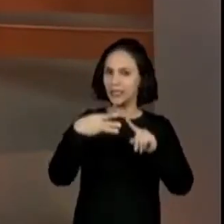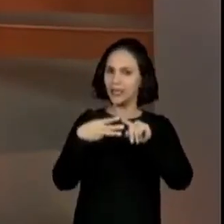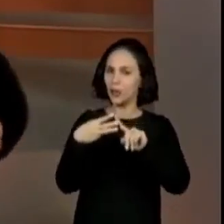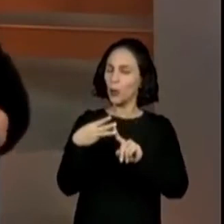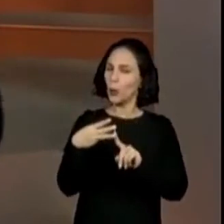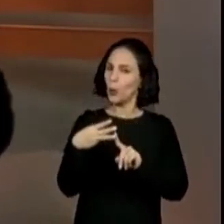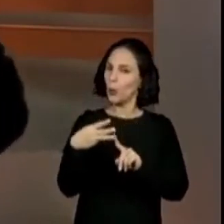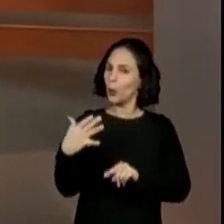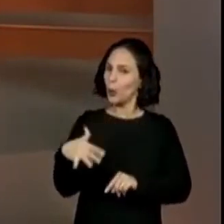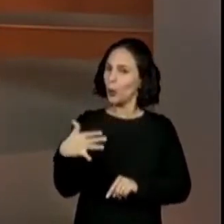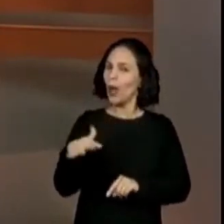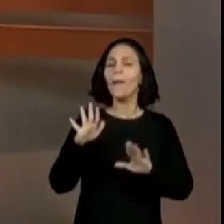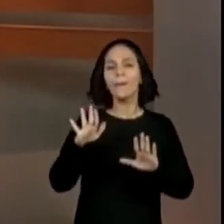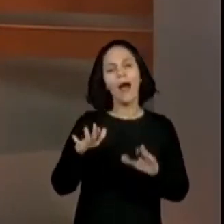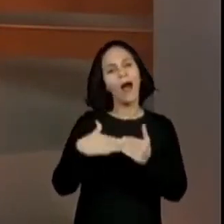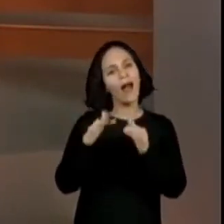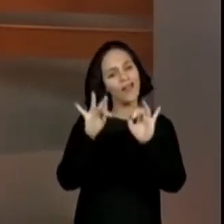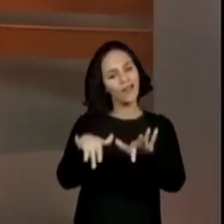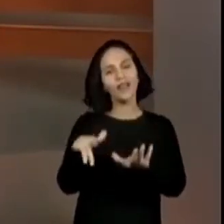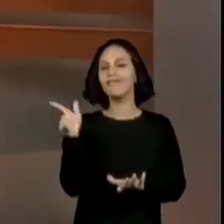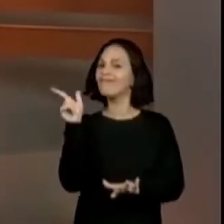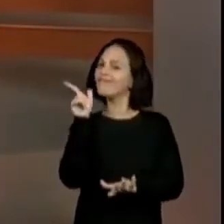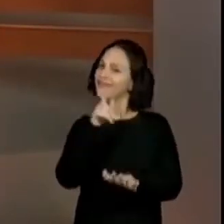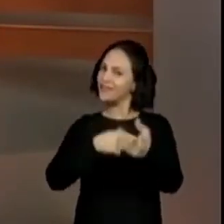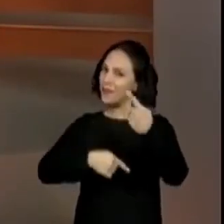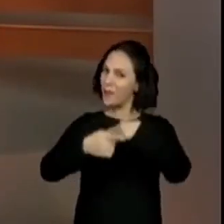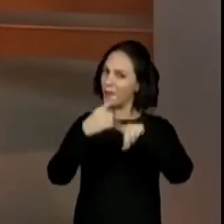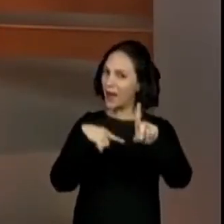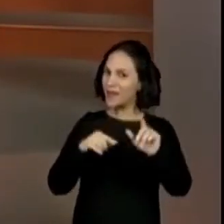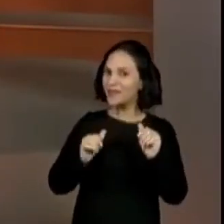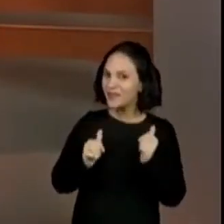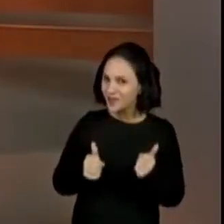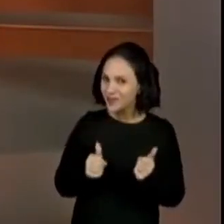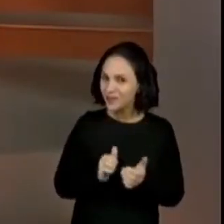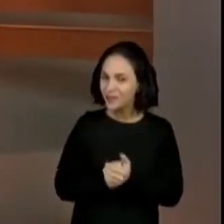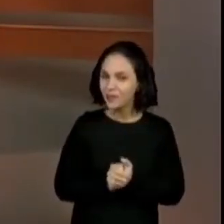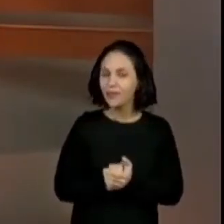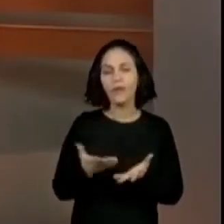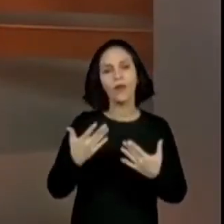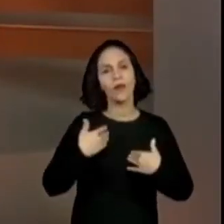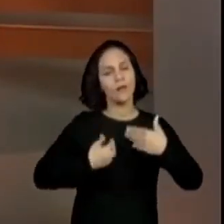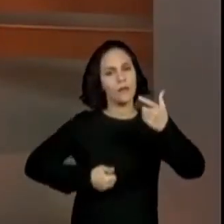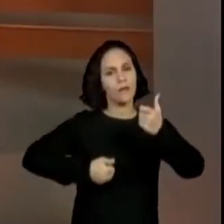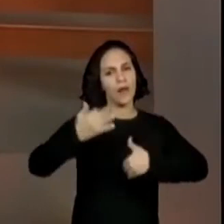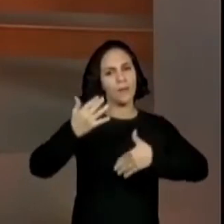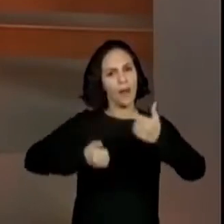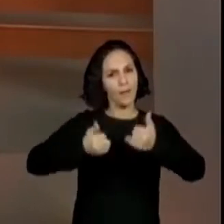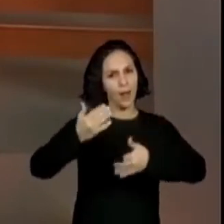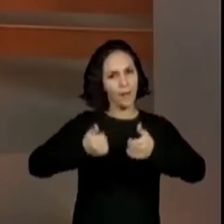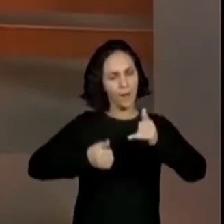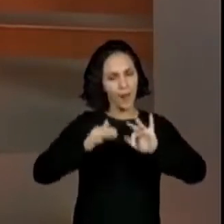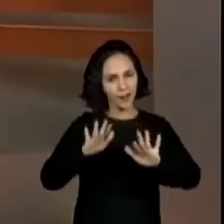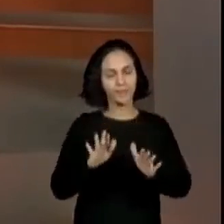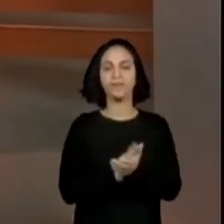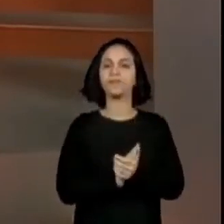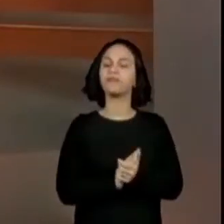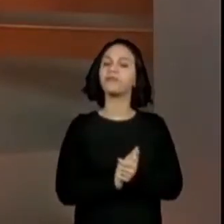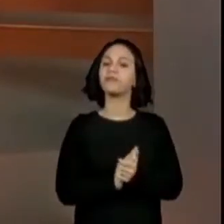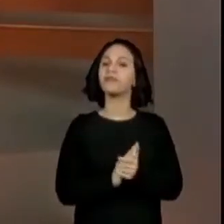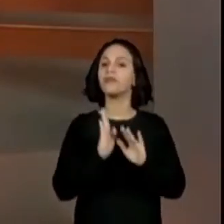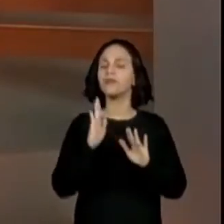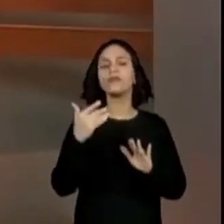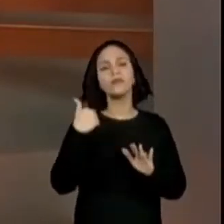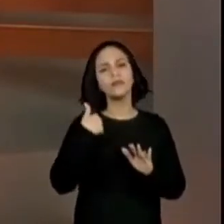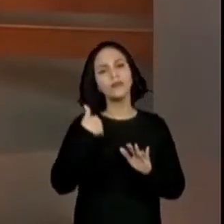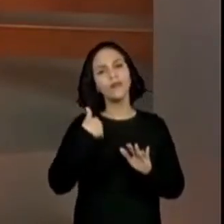vai ser complicado mas no final vai dar tudo certo ok vamos lá eu vou com meus esclarecimentos do dia antes h eu tava